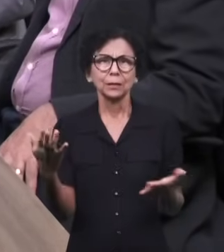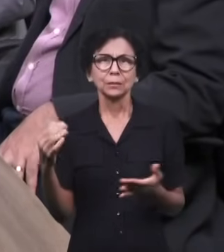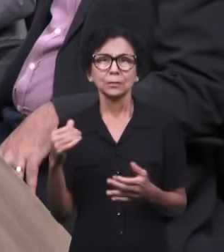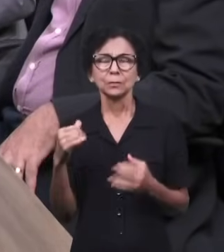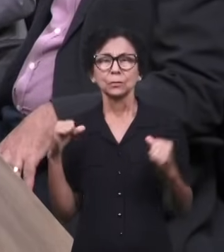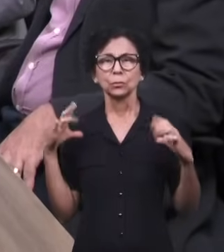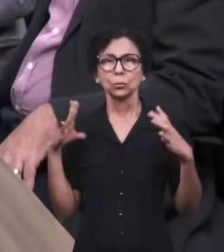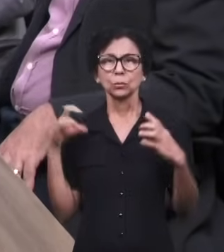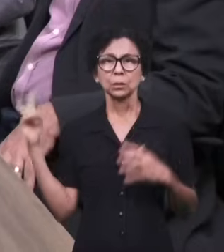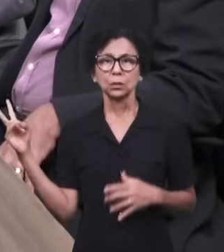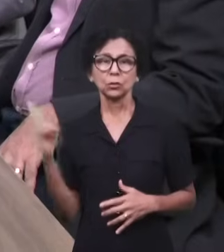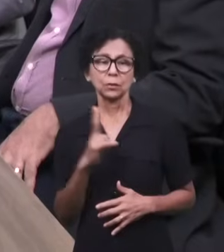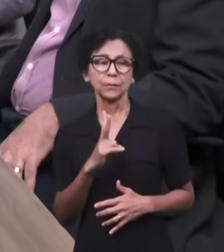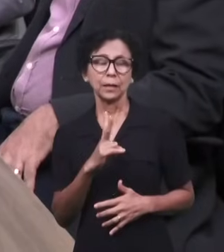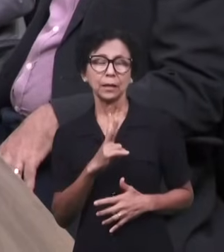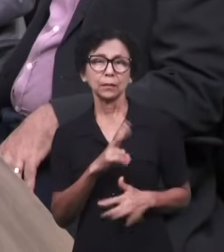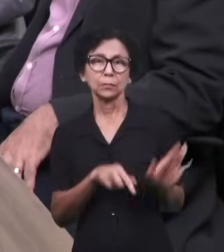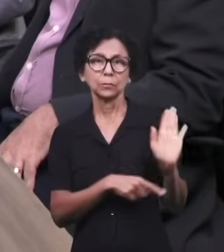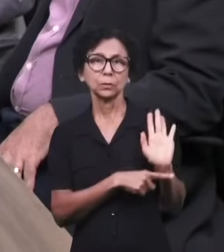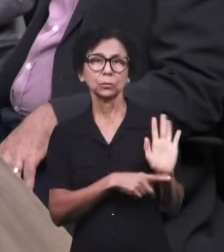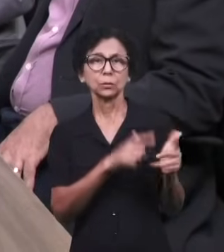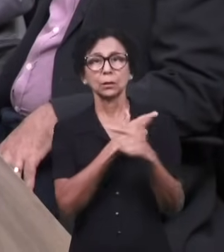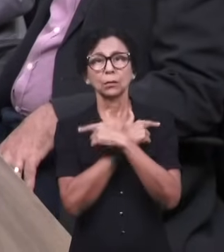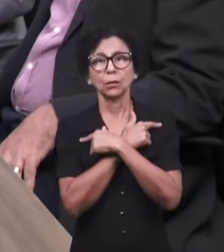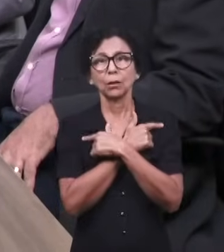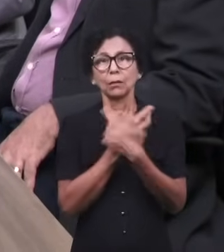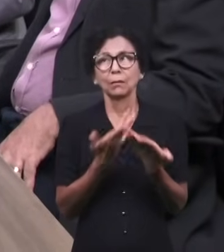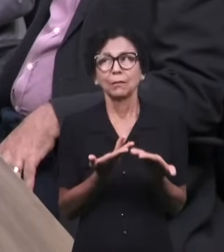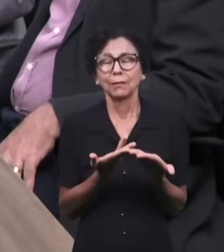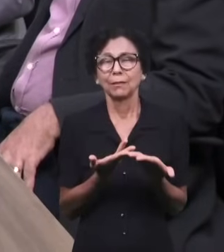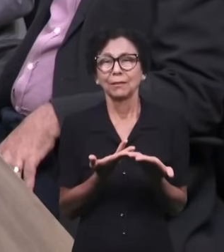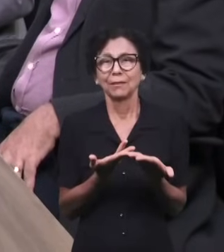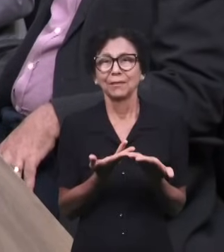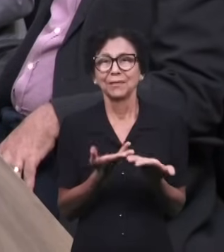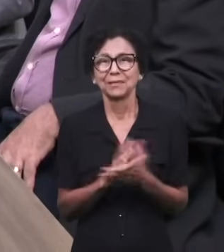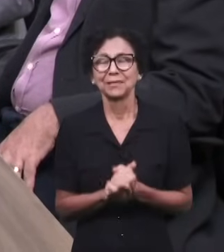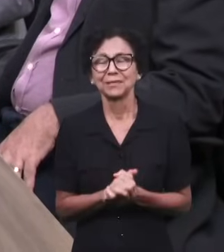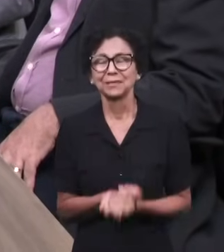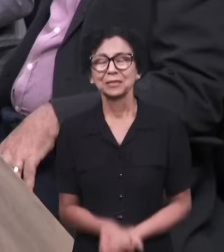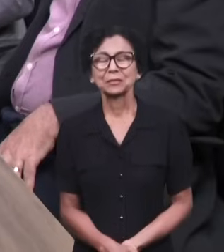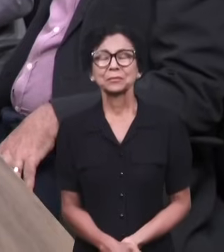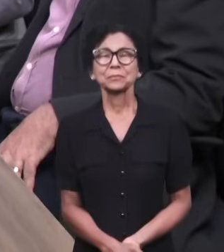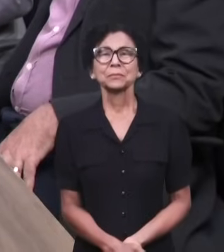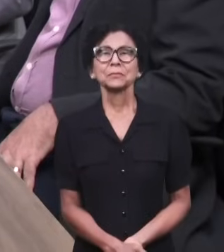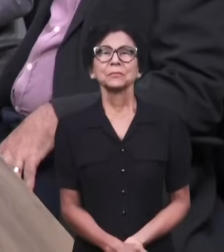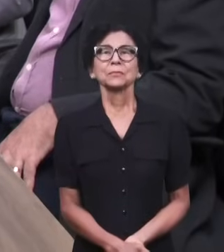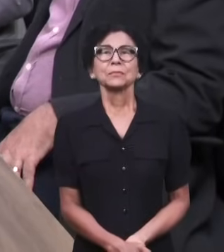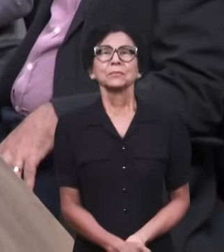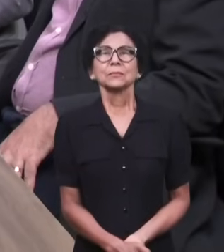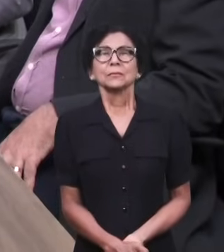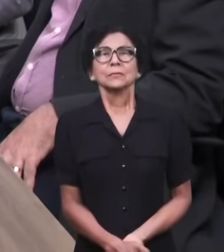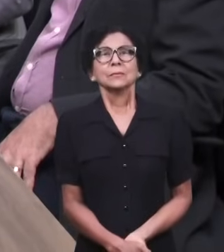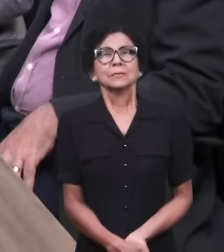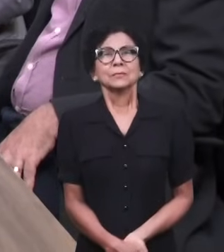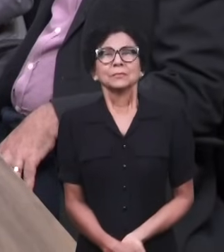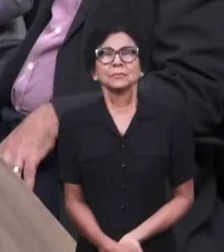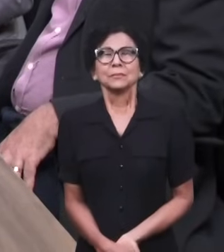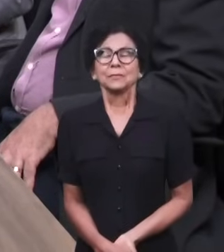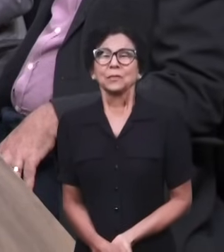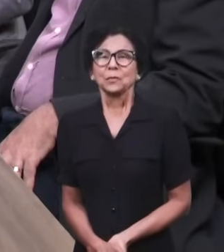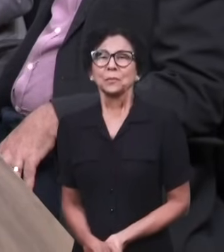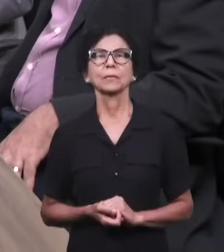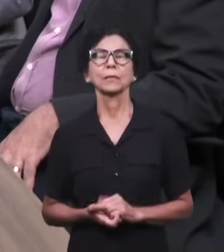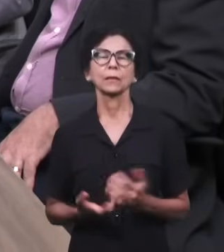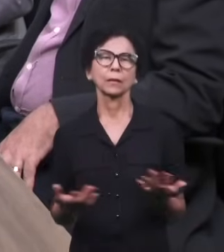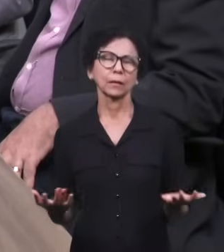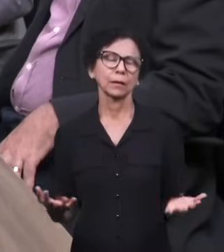mas sem abrir mão. Ô Marcelo, eu iria até mais profundo. Não é a obra que precisa de você, é você que precisa da obra. Exatamente. E